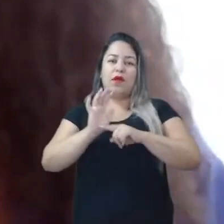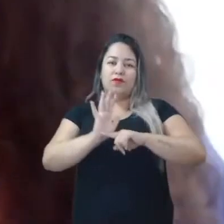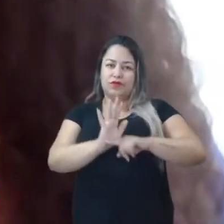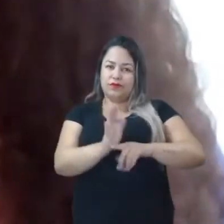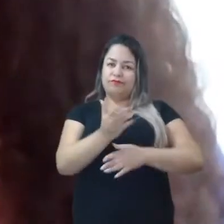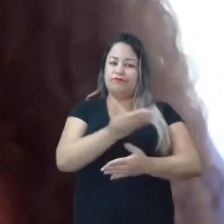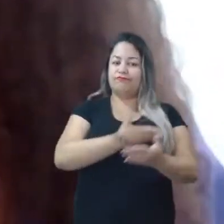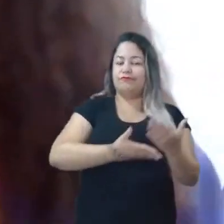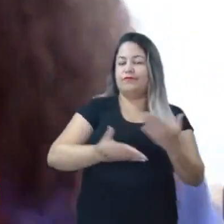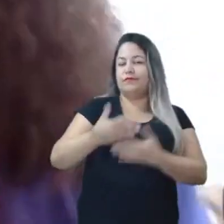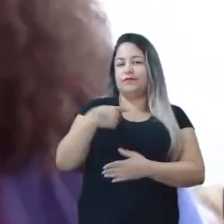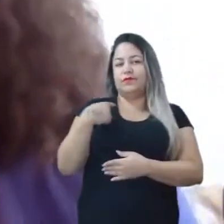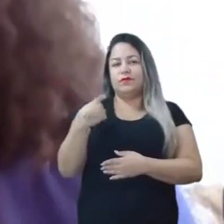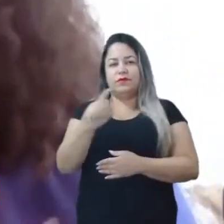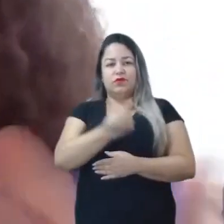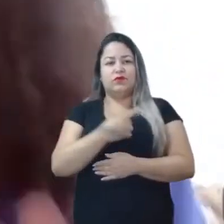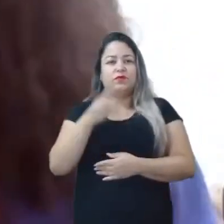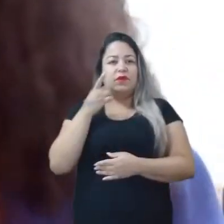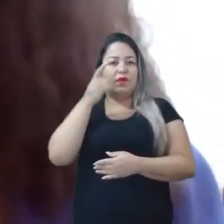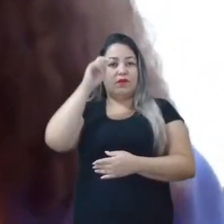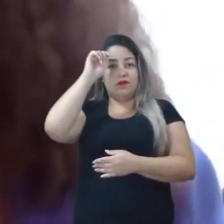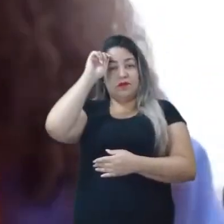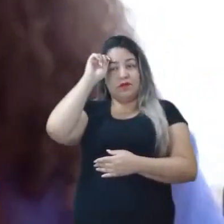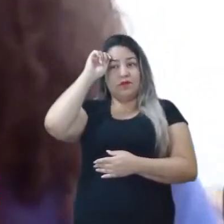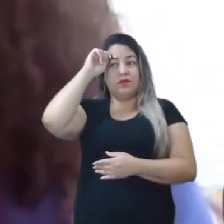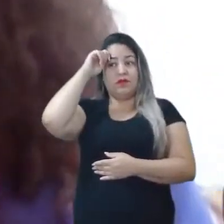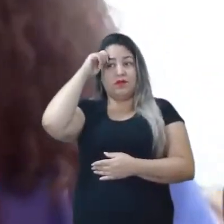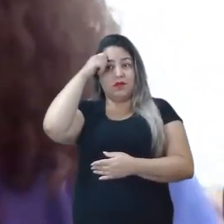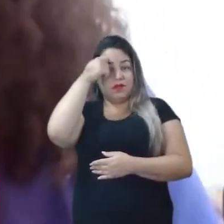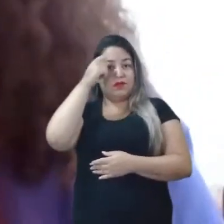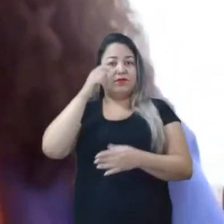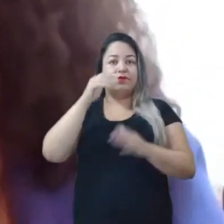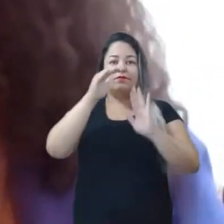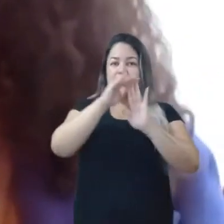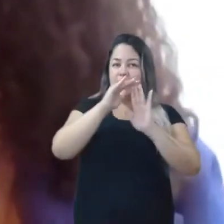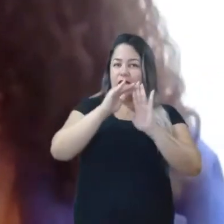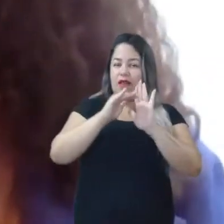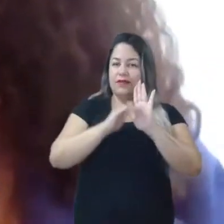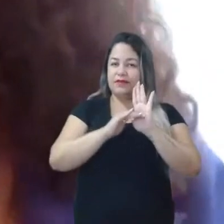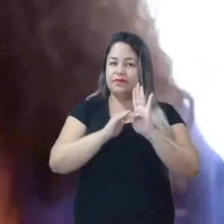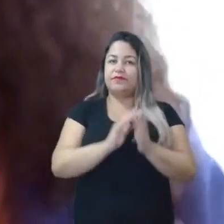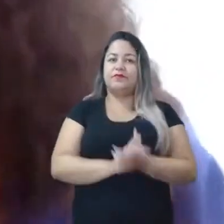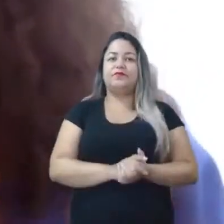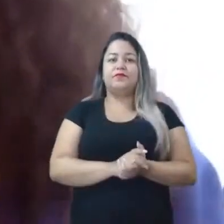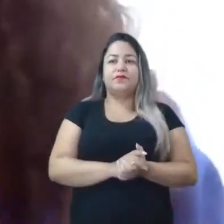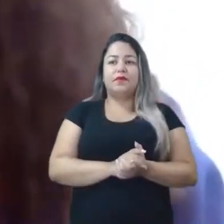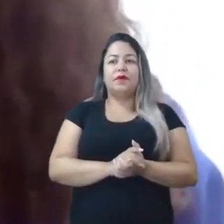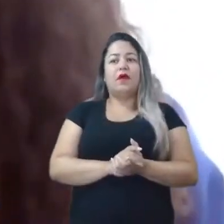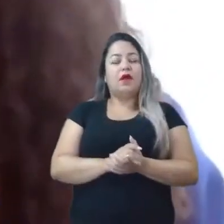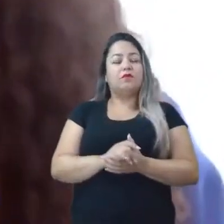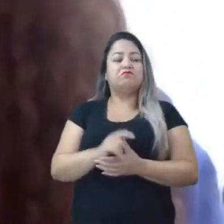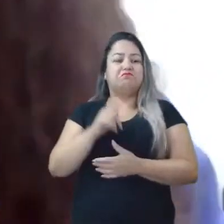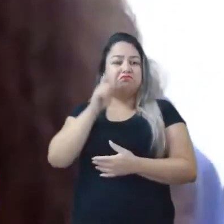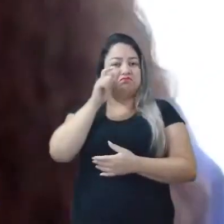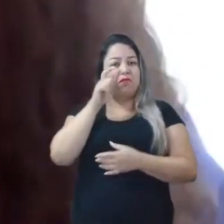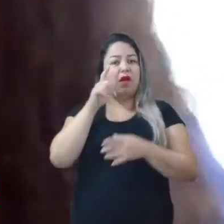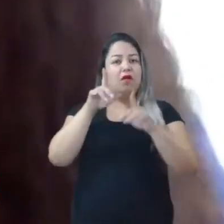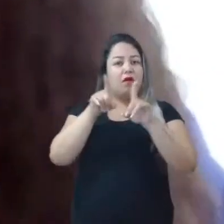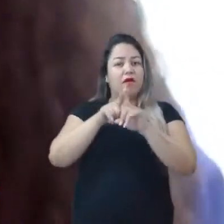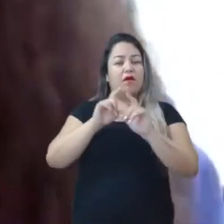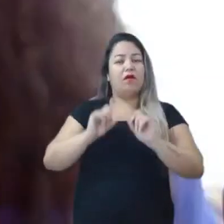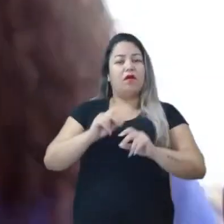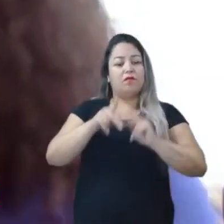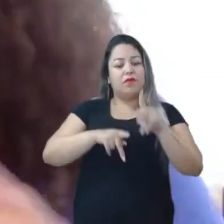os nossos parlamentares negros, no que diz respeito às pautas que interessam a população negra, mas